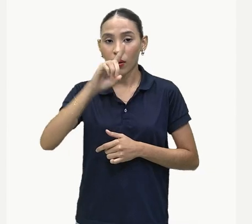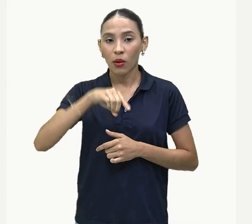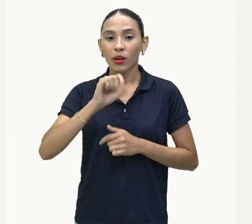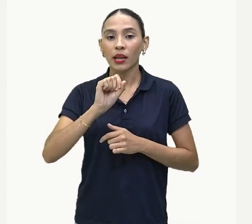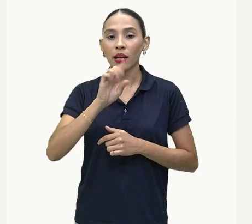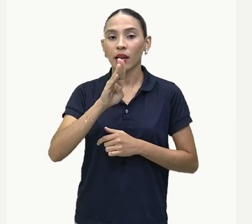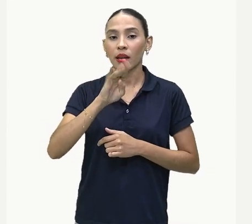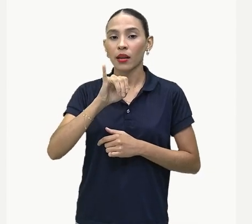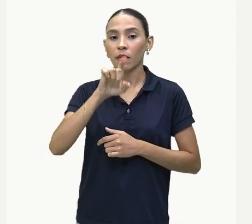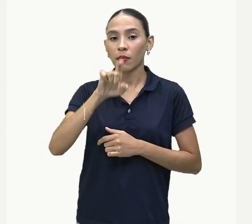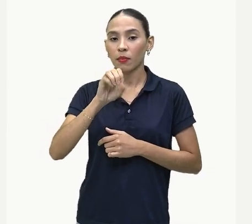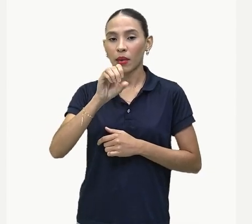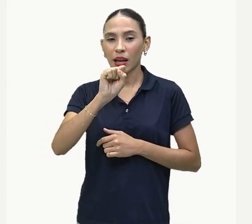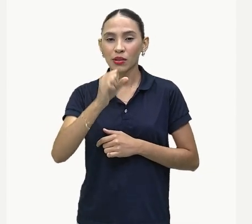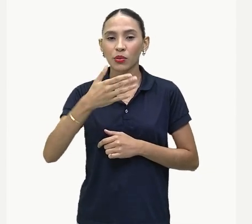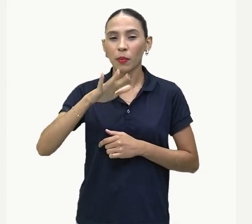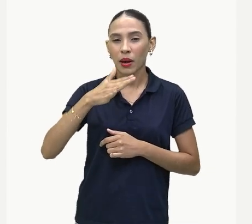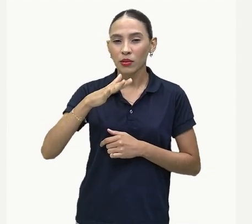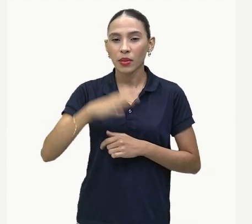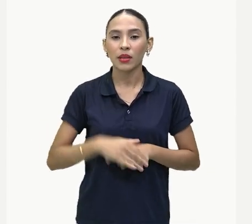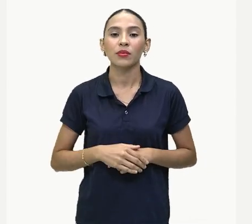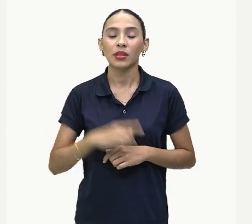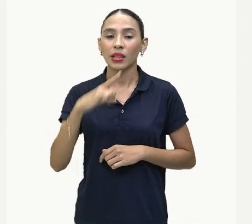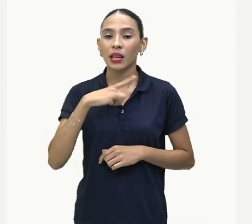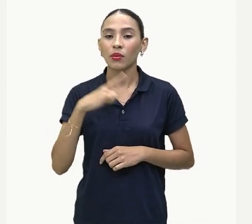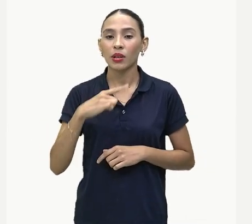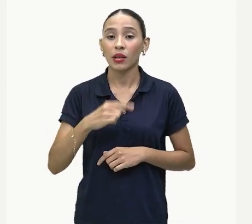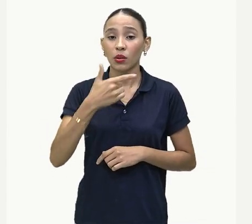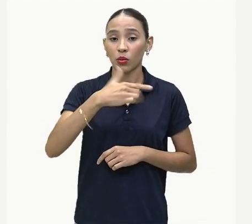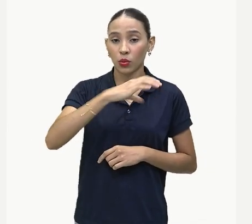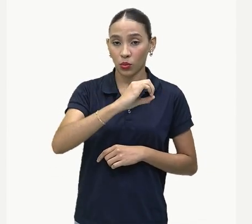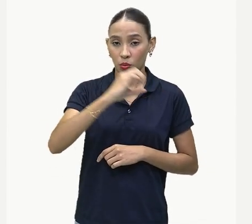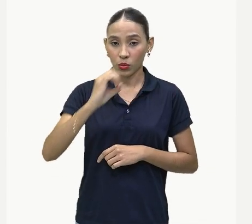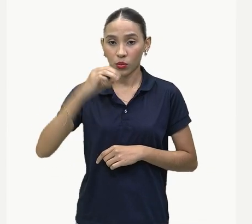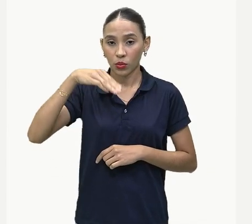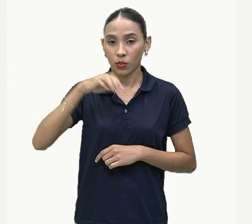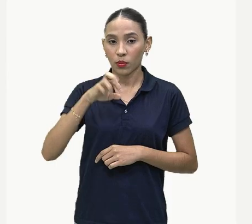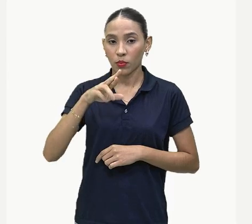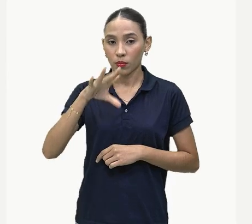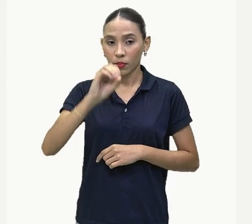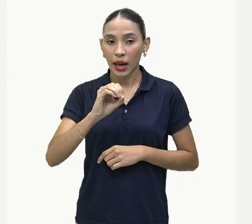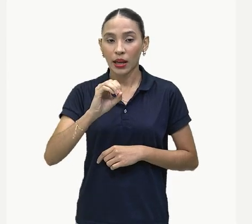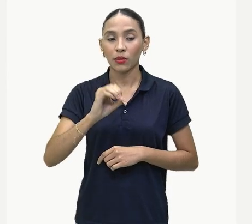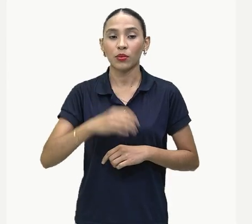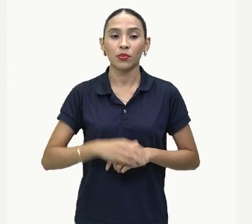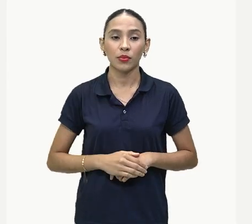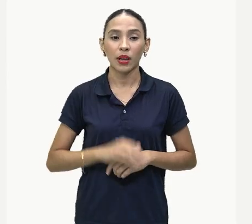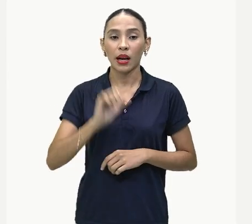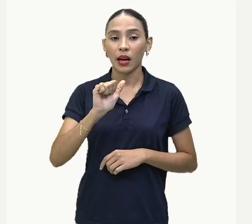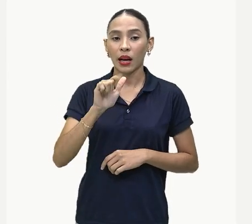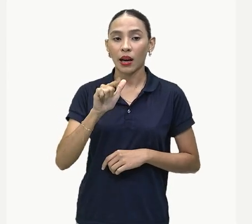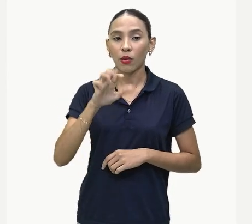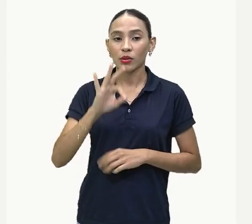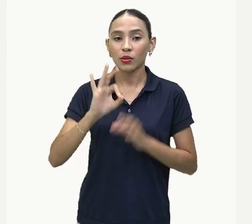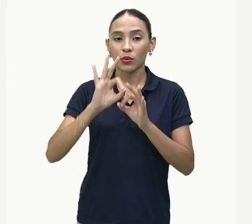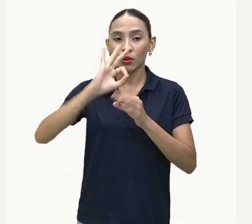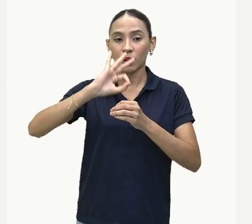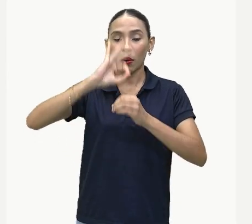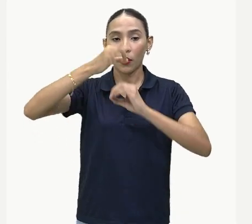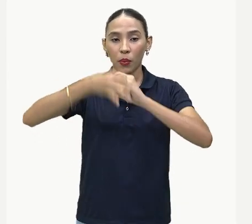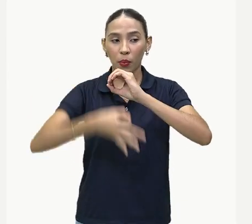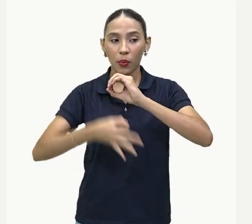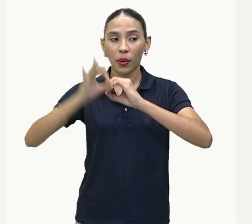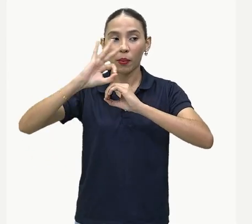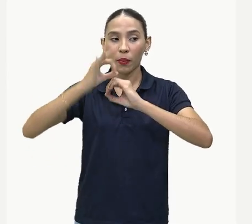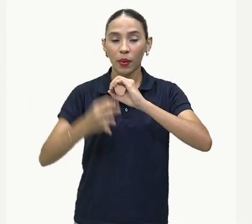baixos, mais ou menos, eles estão ali em torno de 200 metros de altitude. E as superfícies,